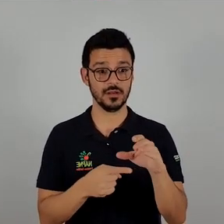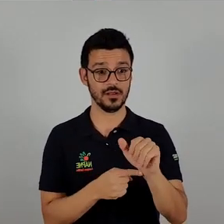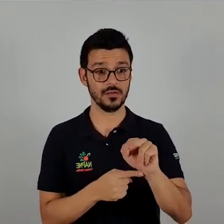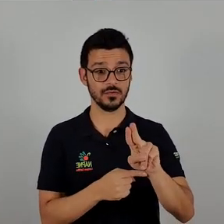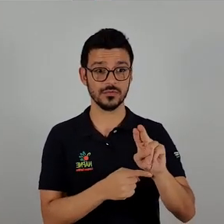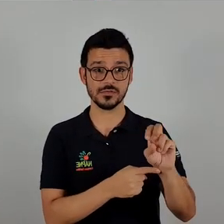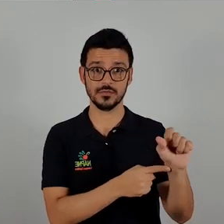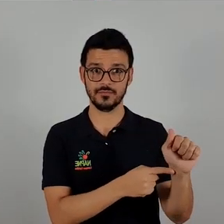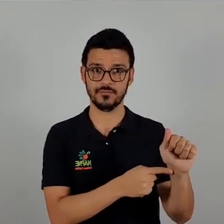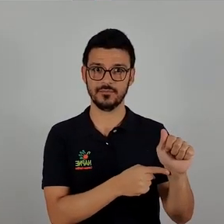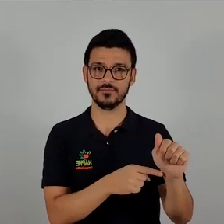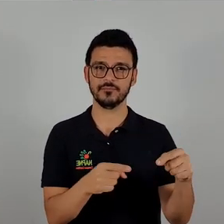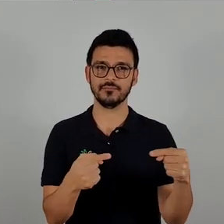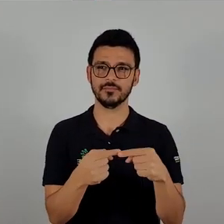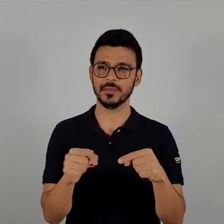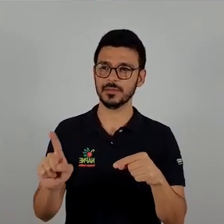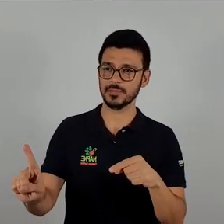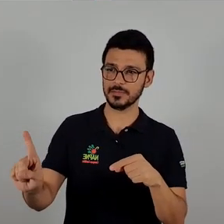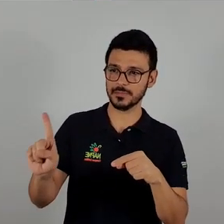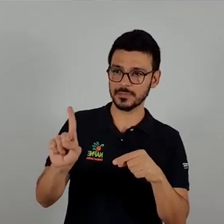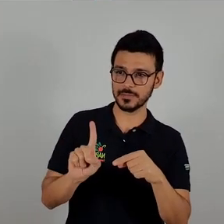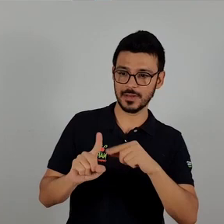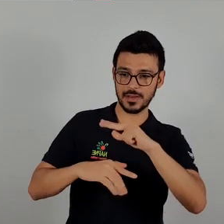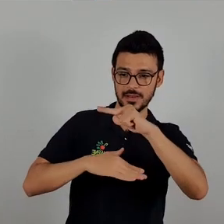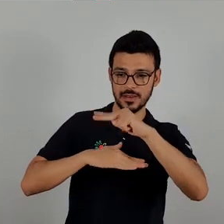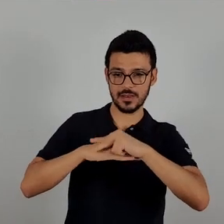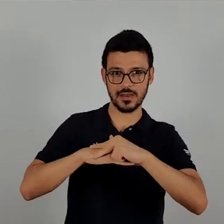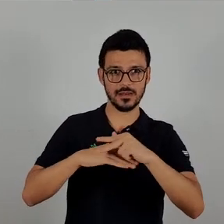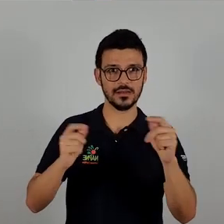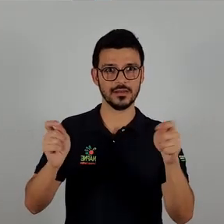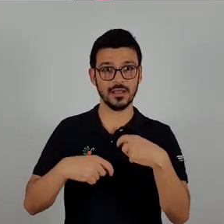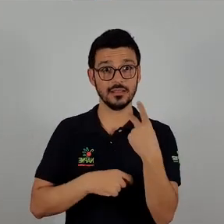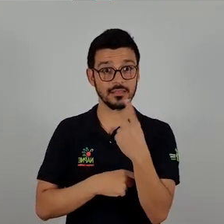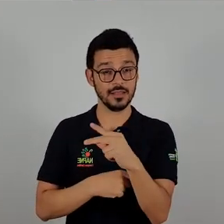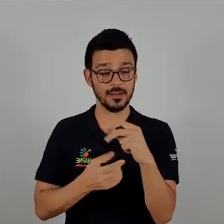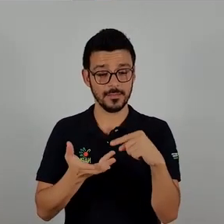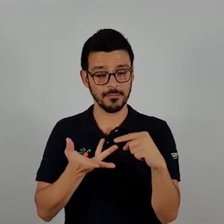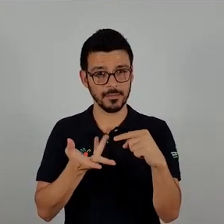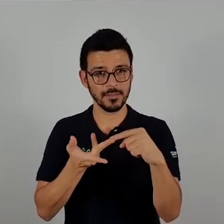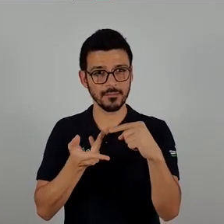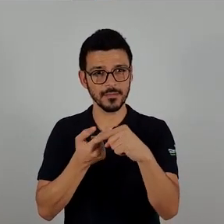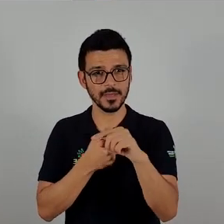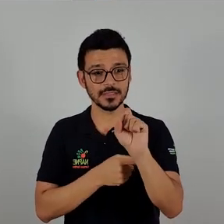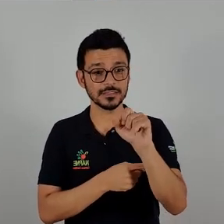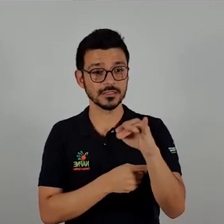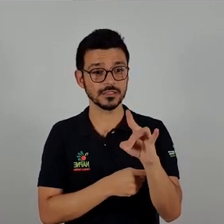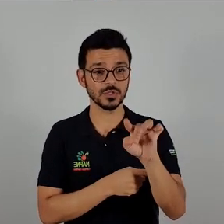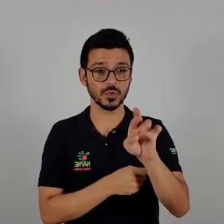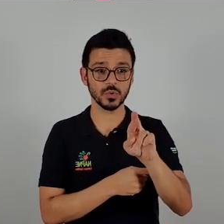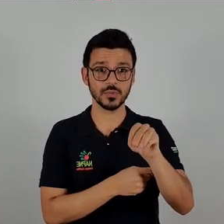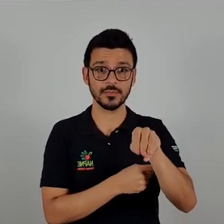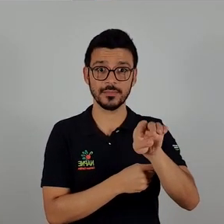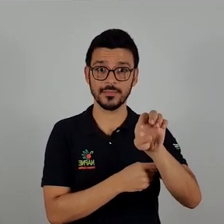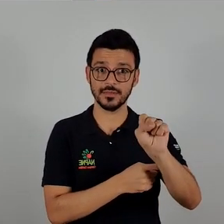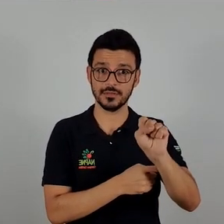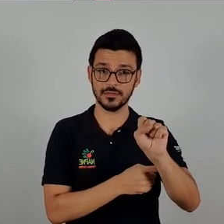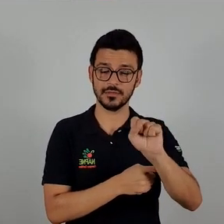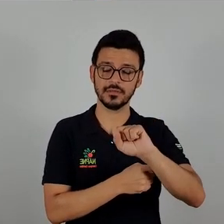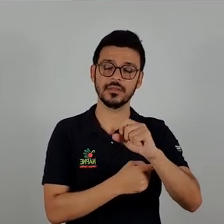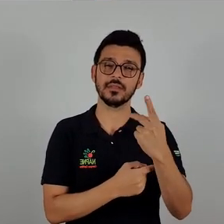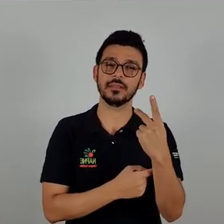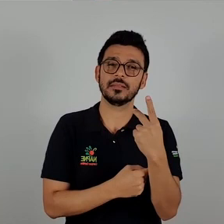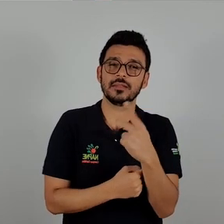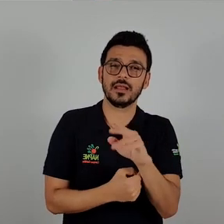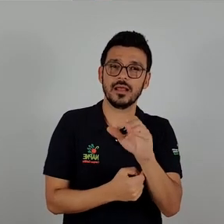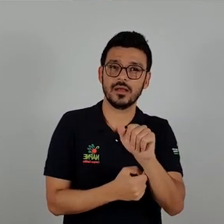química. Isso a medicina tradicional chinesa faz. Então a história da nossa medicina tradicional chinesa,